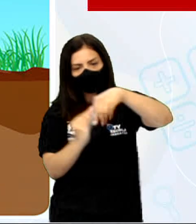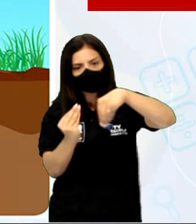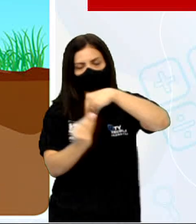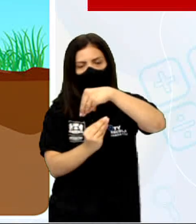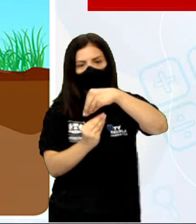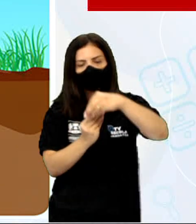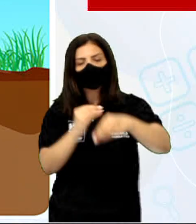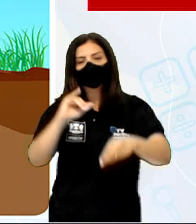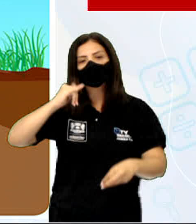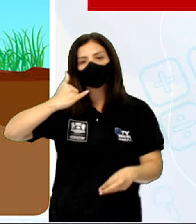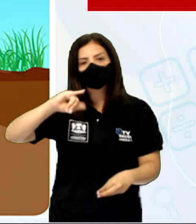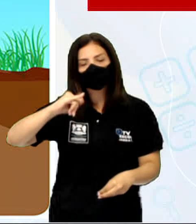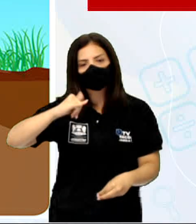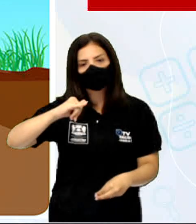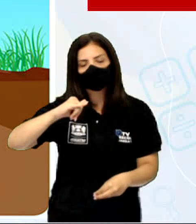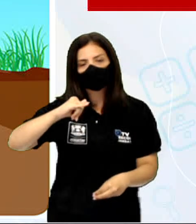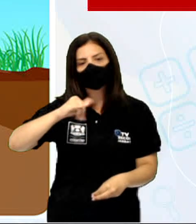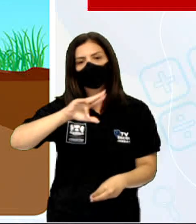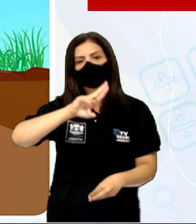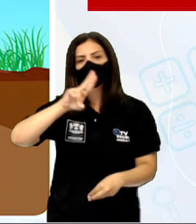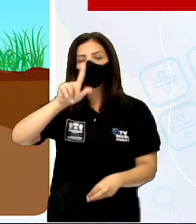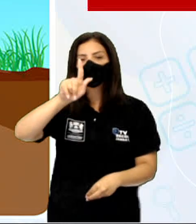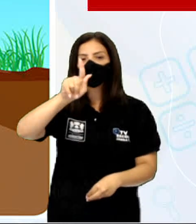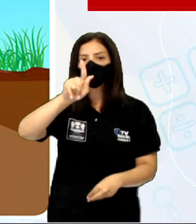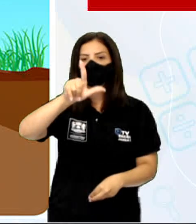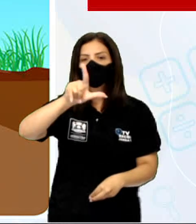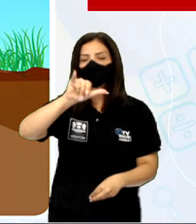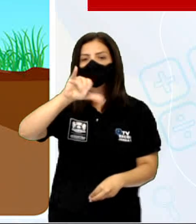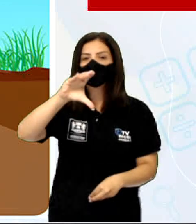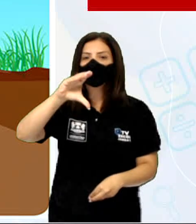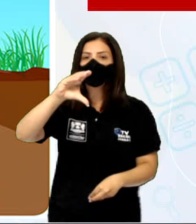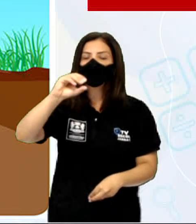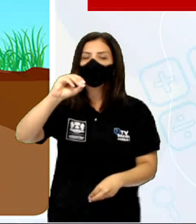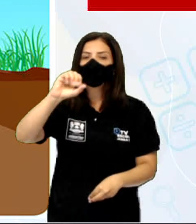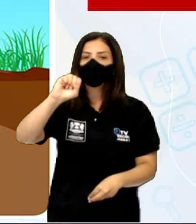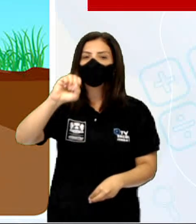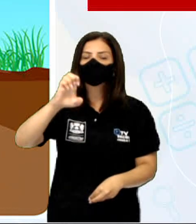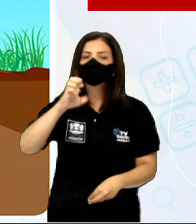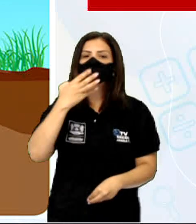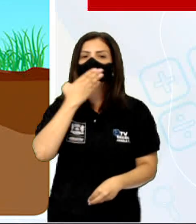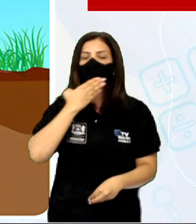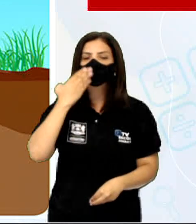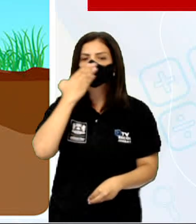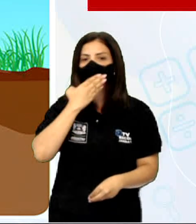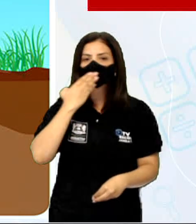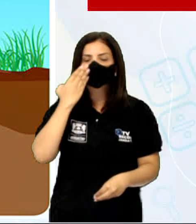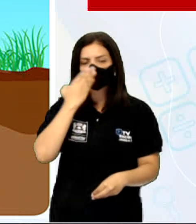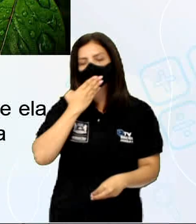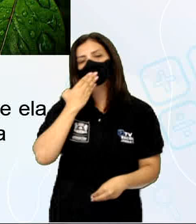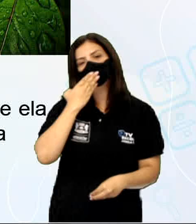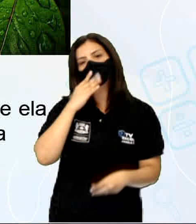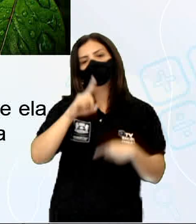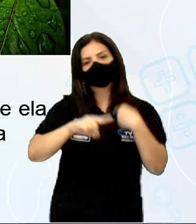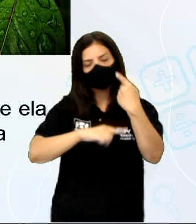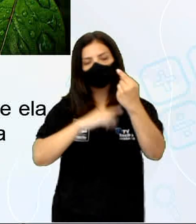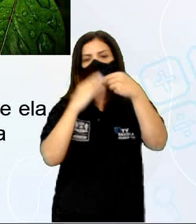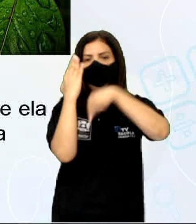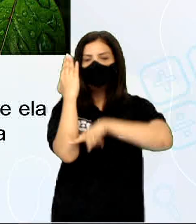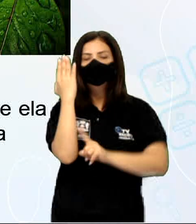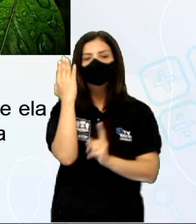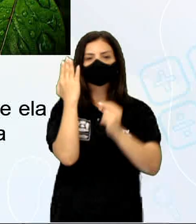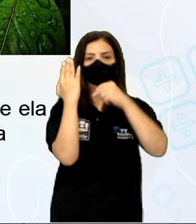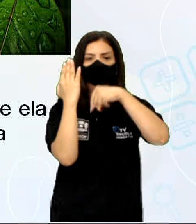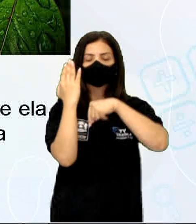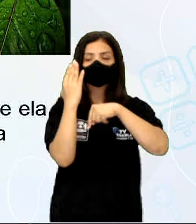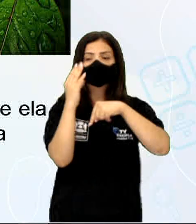é chamada como glicose, que é o resultado da fotossíntese. Na folha existe